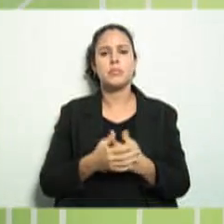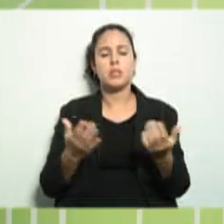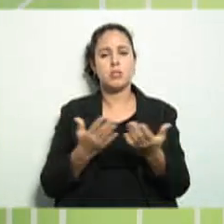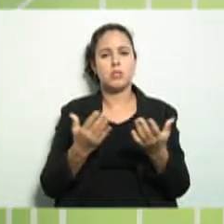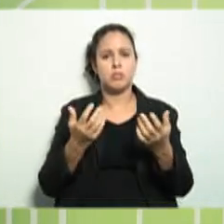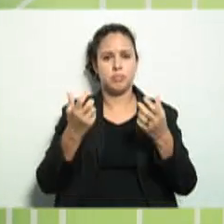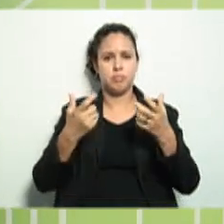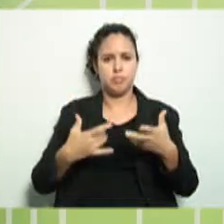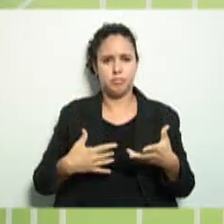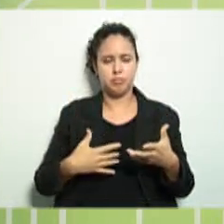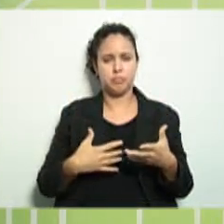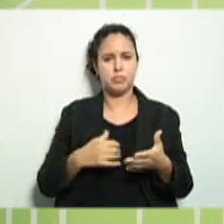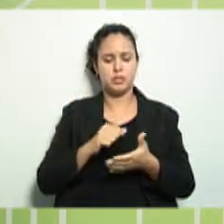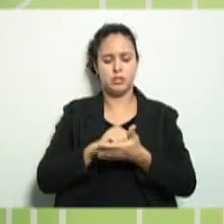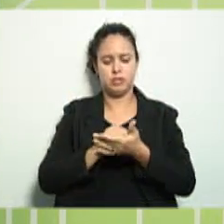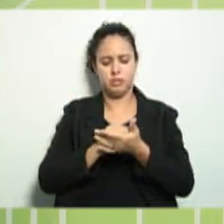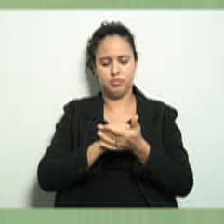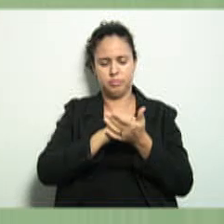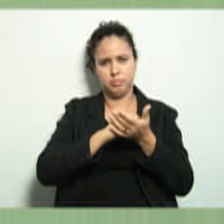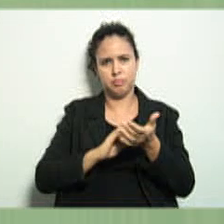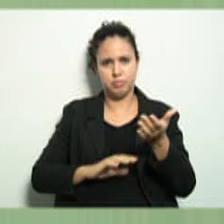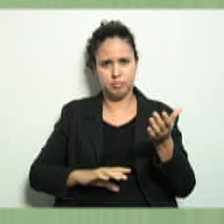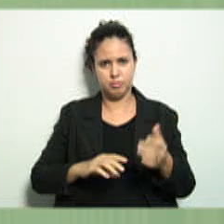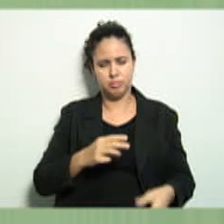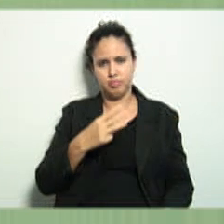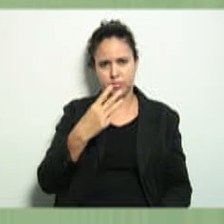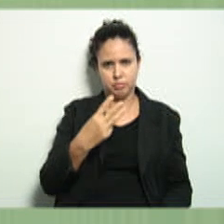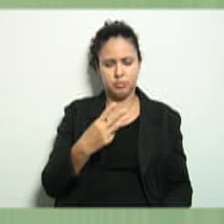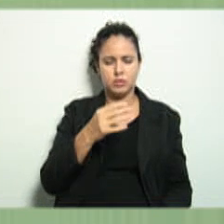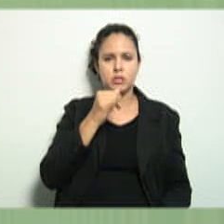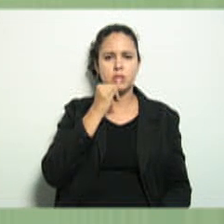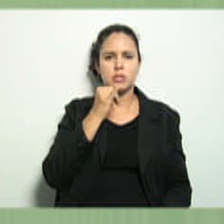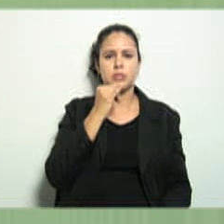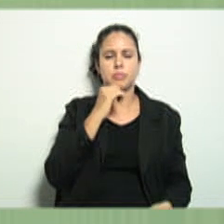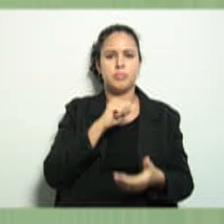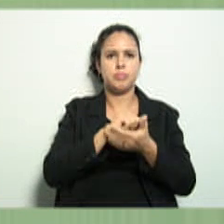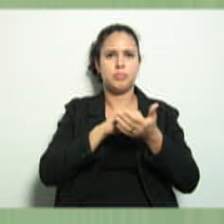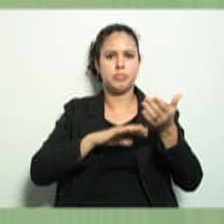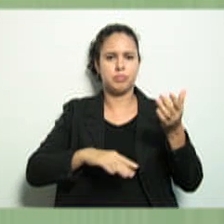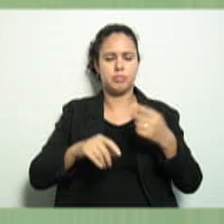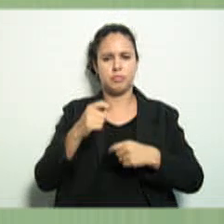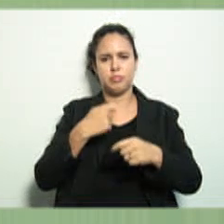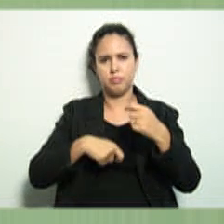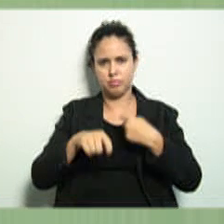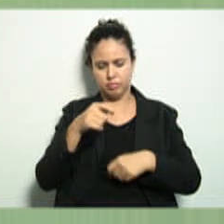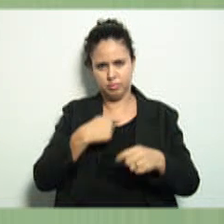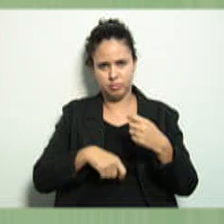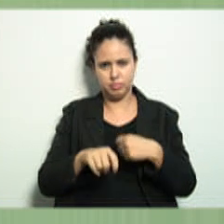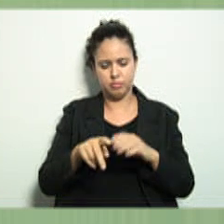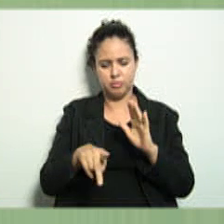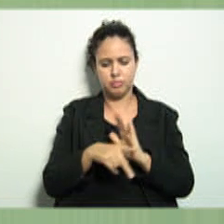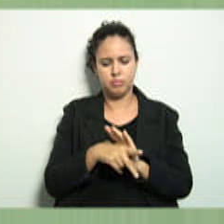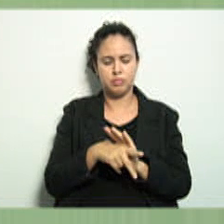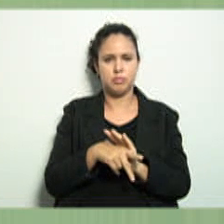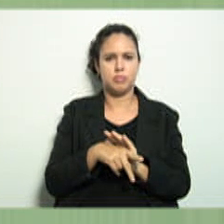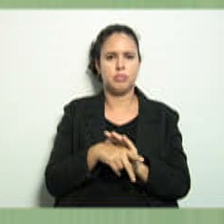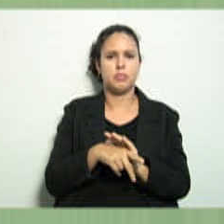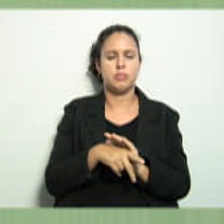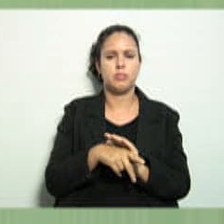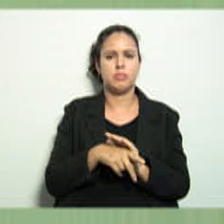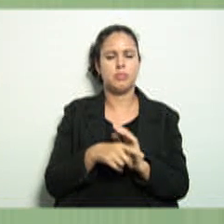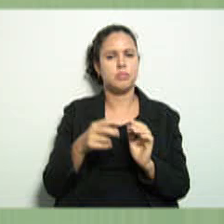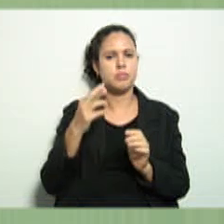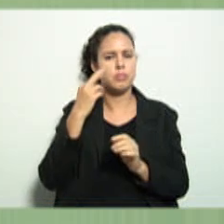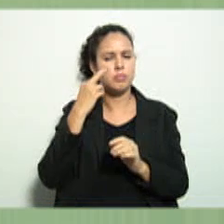sobre a questão 3. Quais são os exemplos de atividades econômicas que, embora não sejam exportadoras, vêm se desenvolvendo de